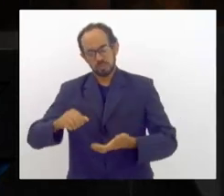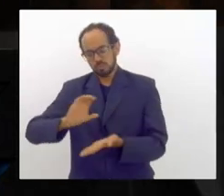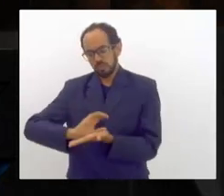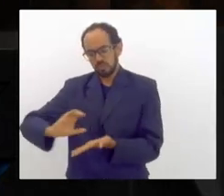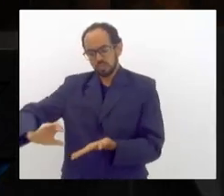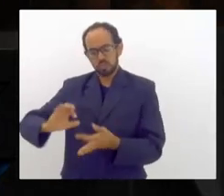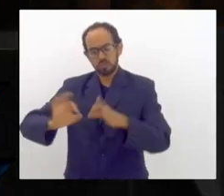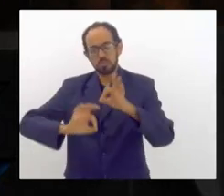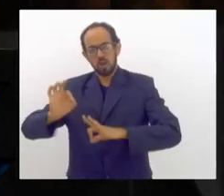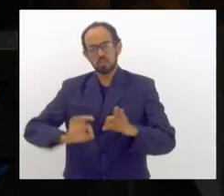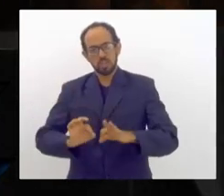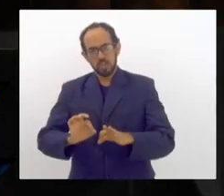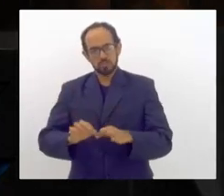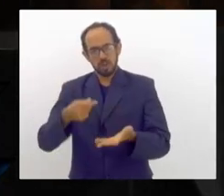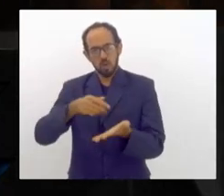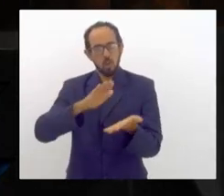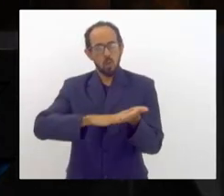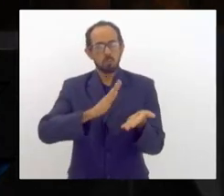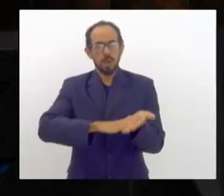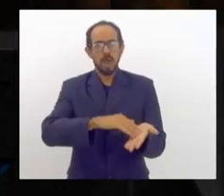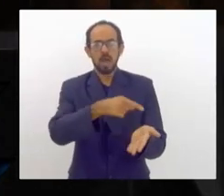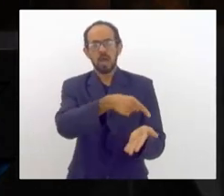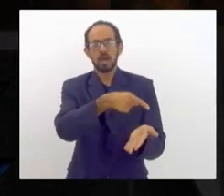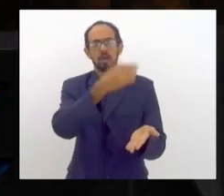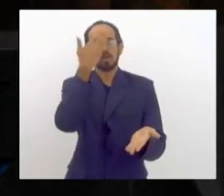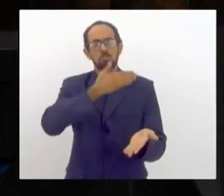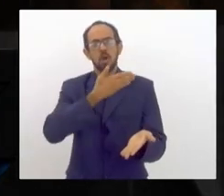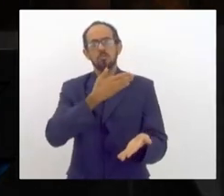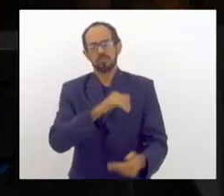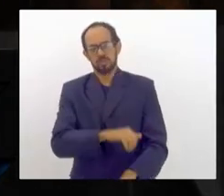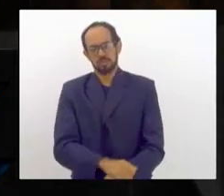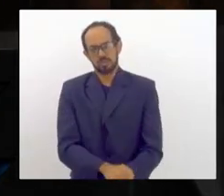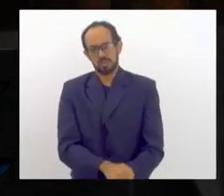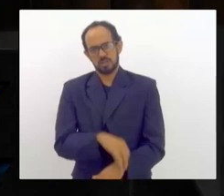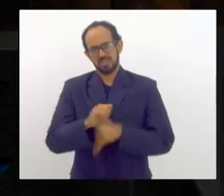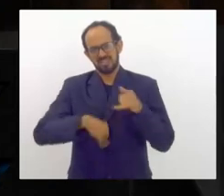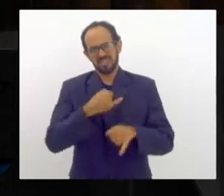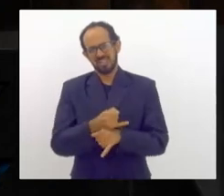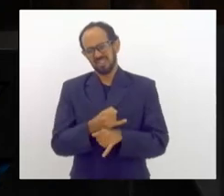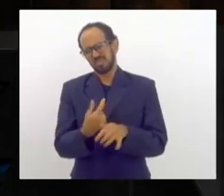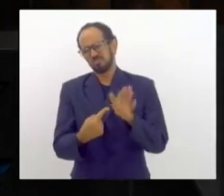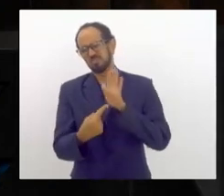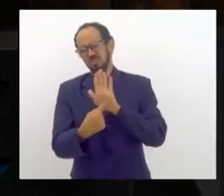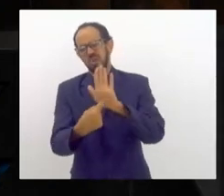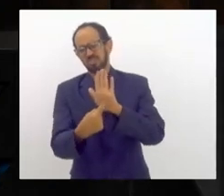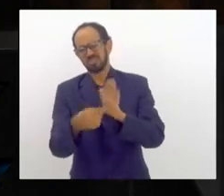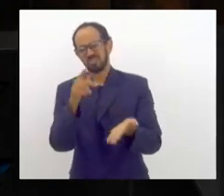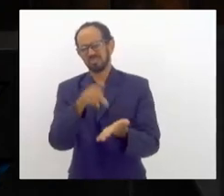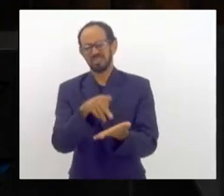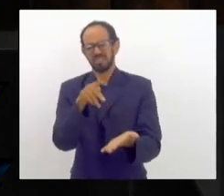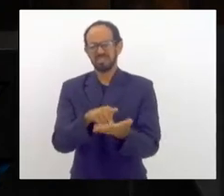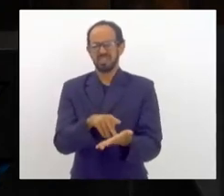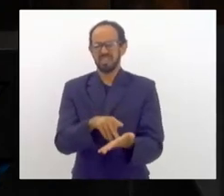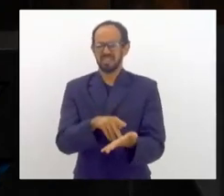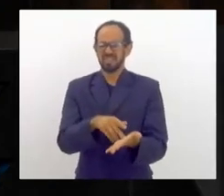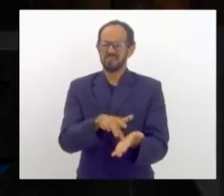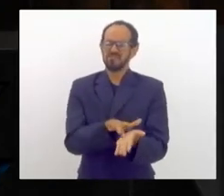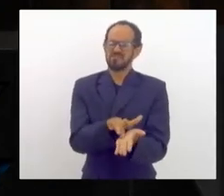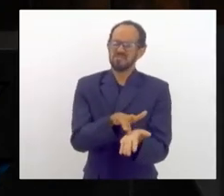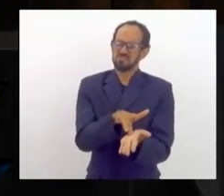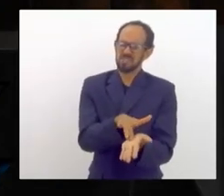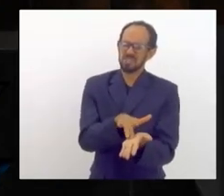cobrar dessas produtoras. Sabe, a gente está de saco cheio, a internet está trazendo isso para a gente, mostrando a verdadeira face desses